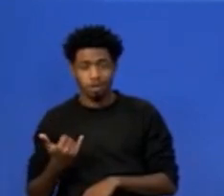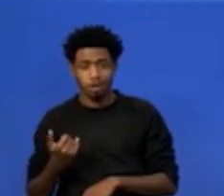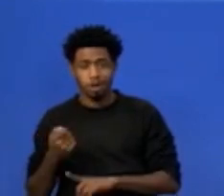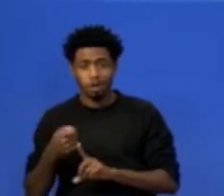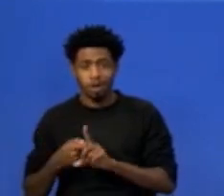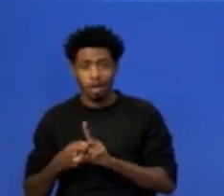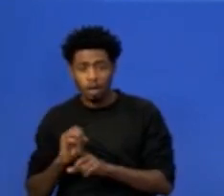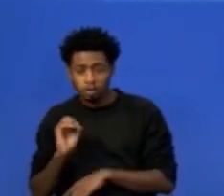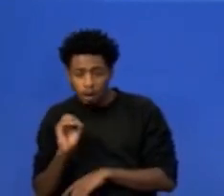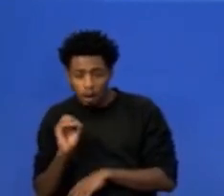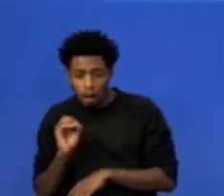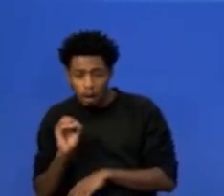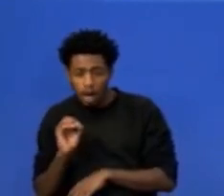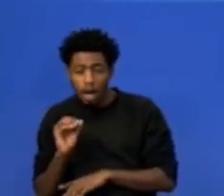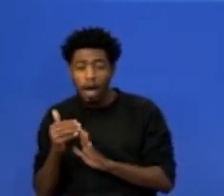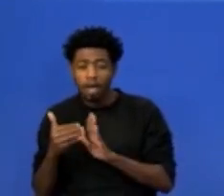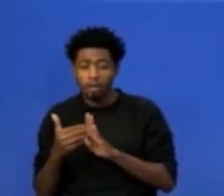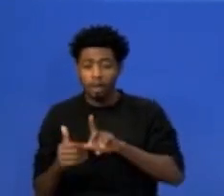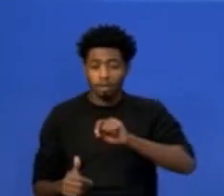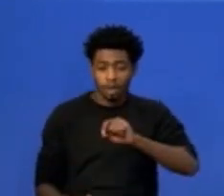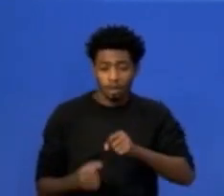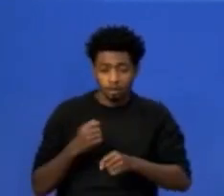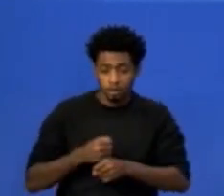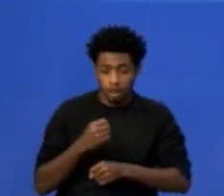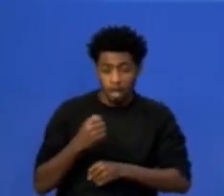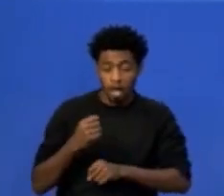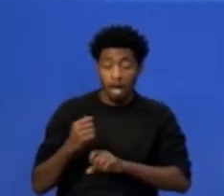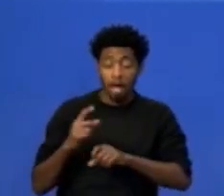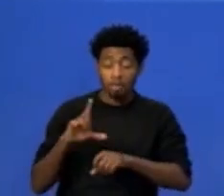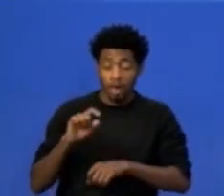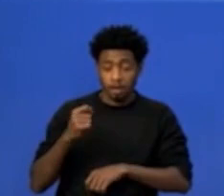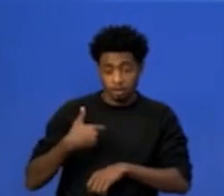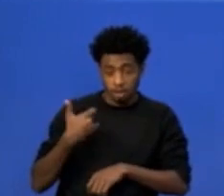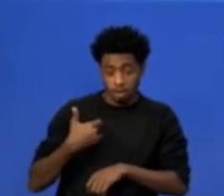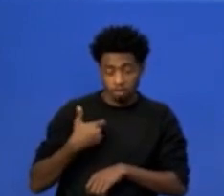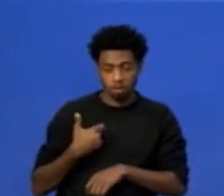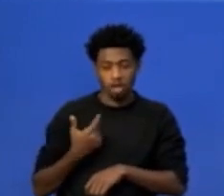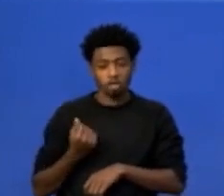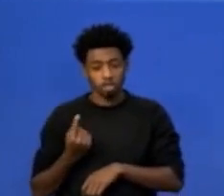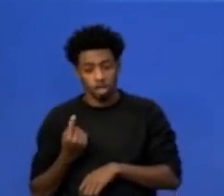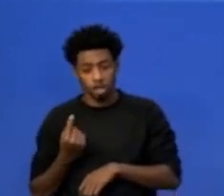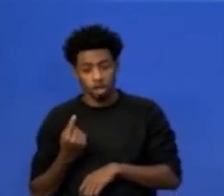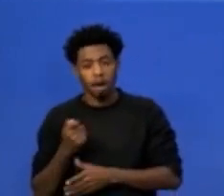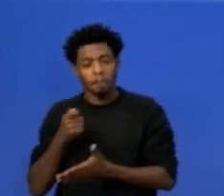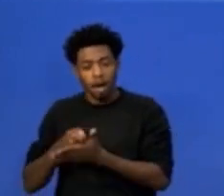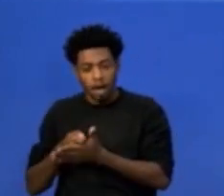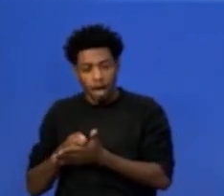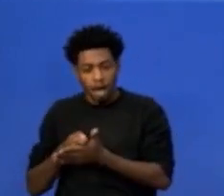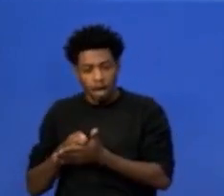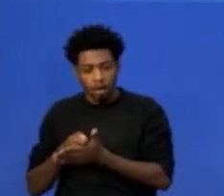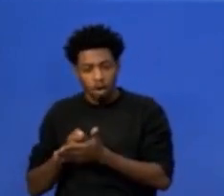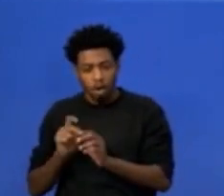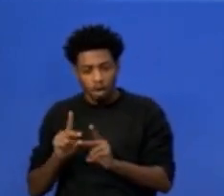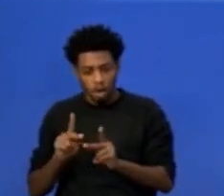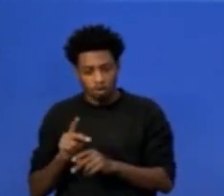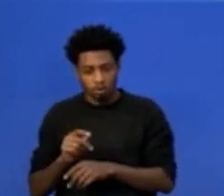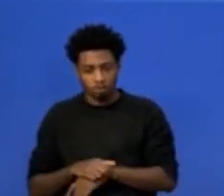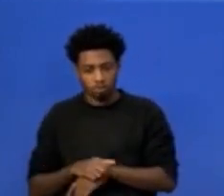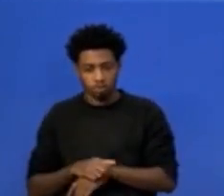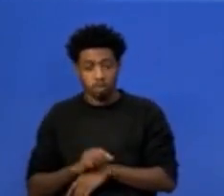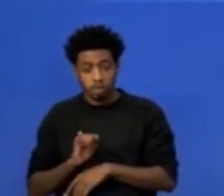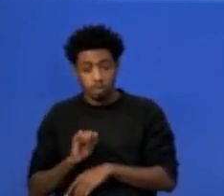valor, passou de 10 anos é outro valor. Então, os planos de saúde sim estão assegurados para que eles possam